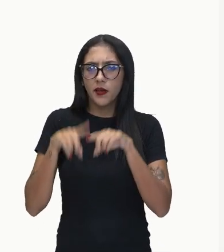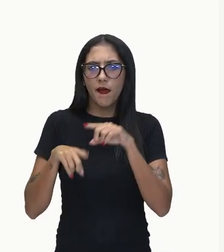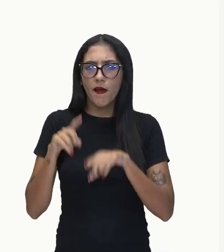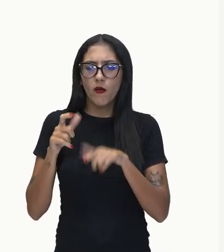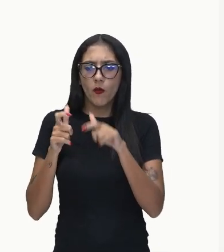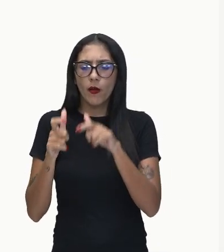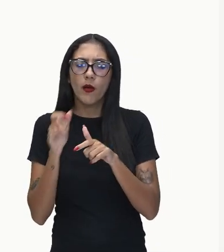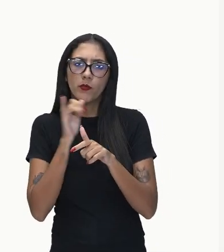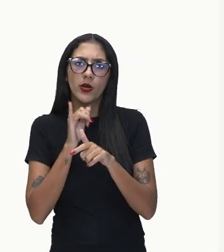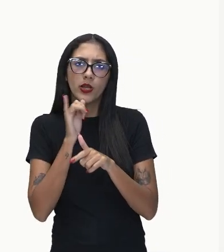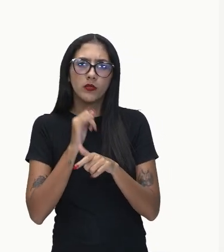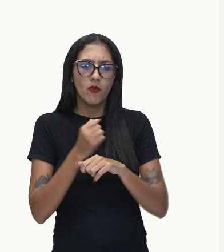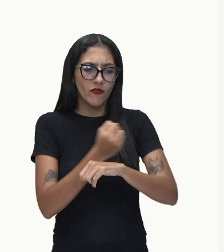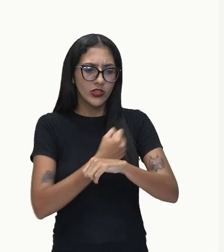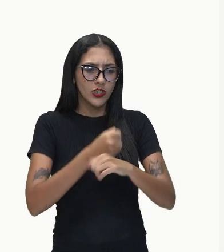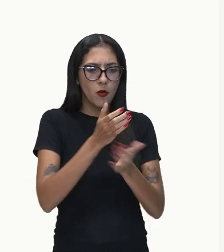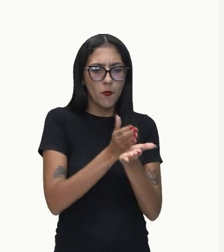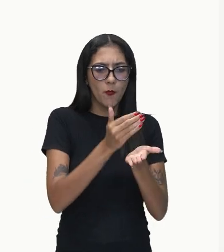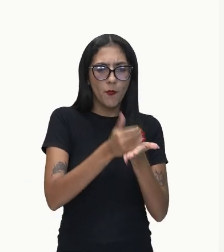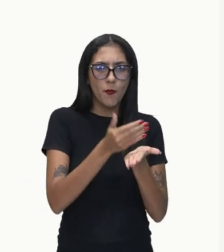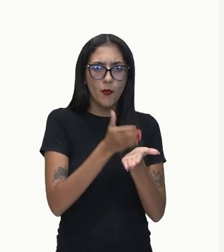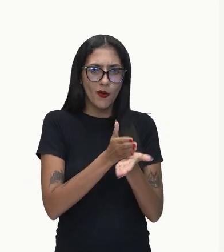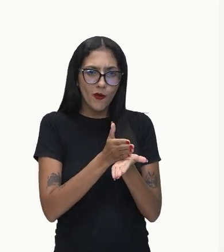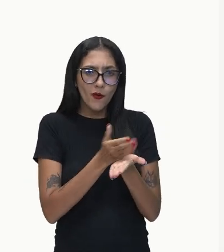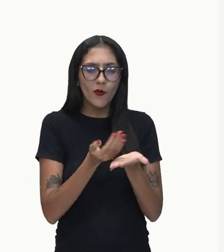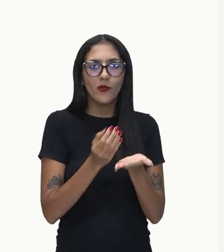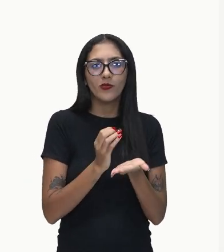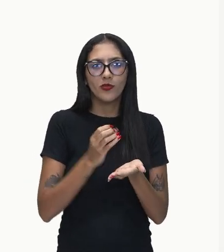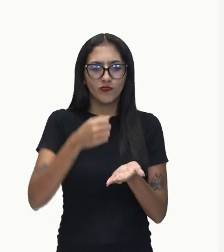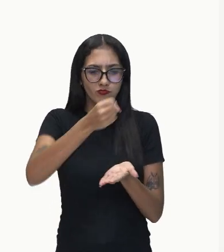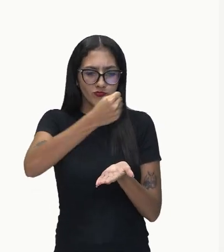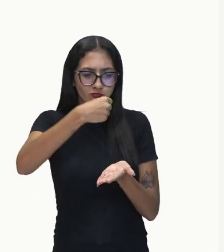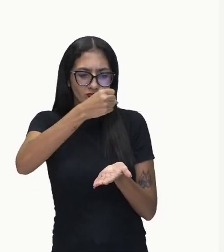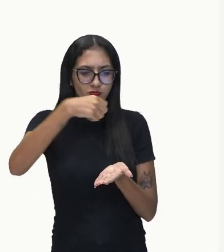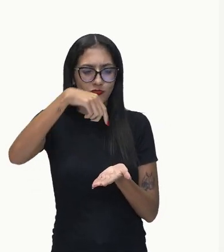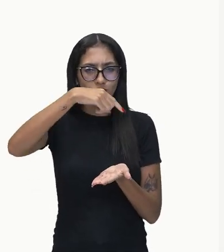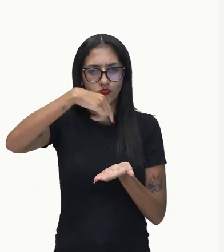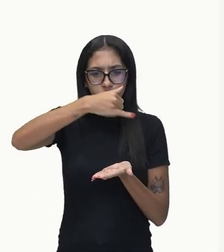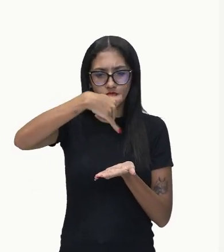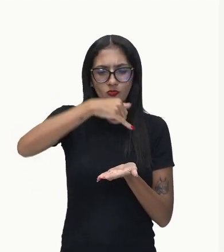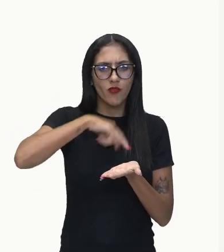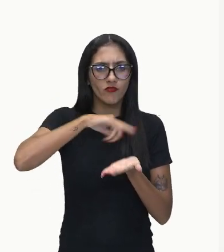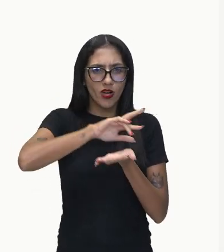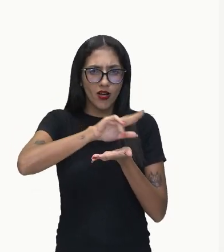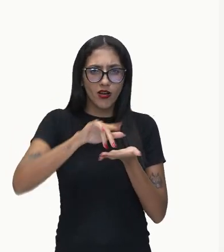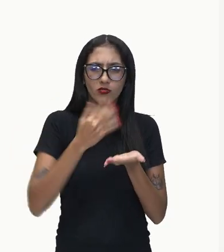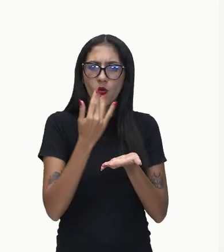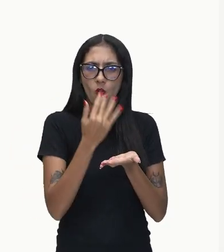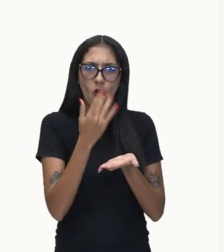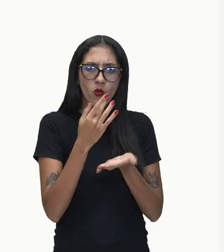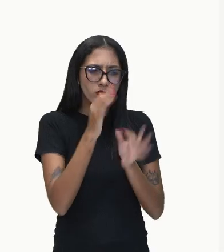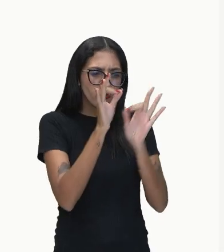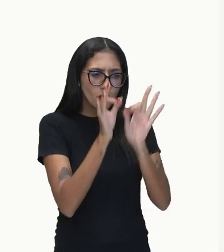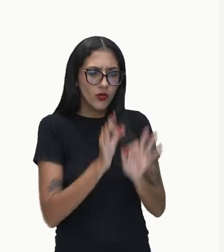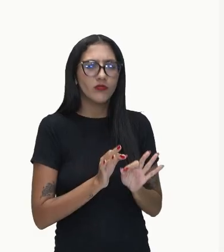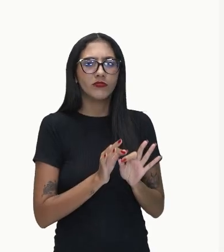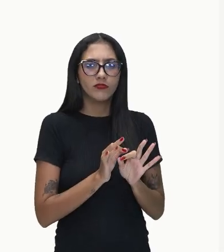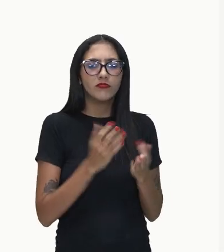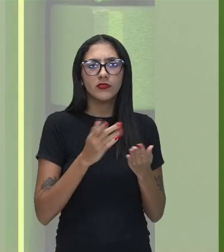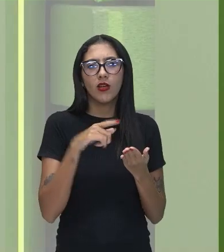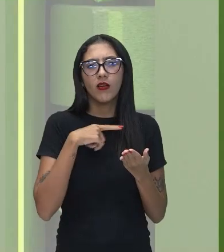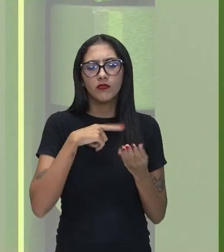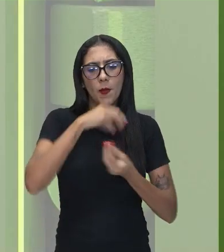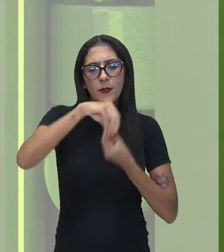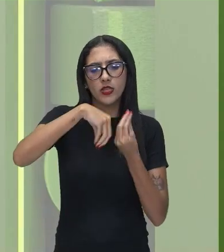um bolo de fazer uma cobertura, né, de várias cores, aí vai lá e coloca um